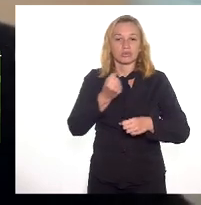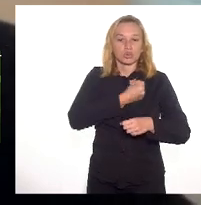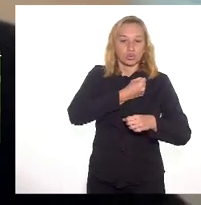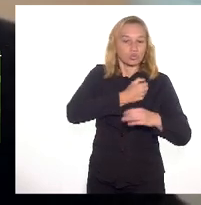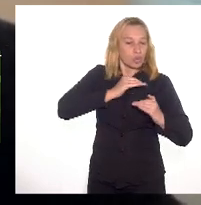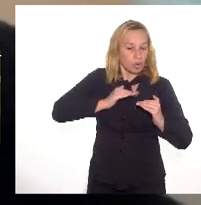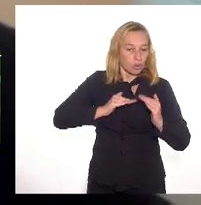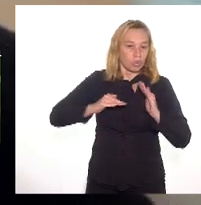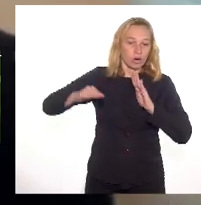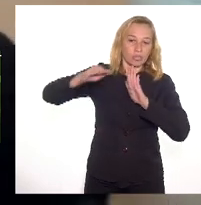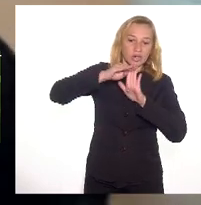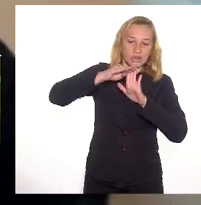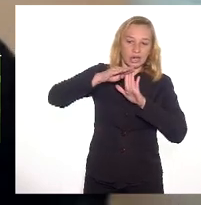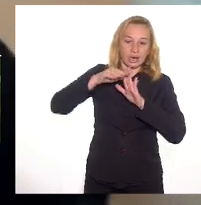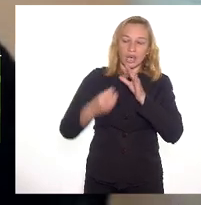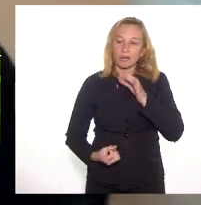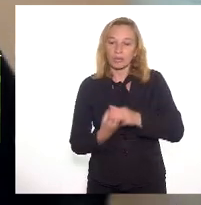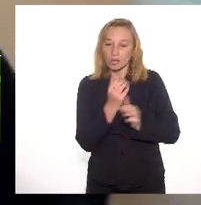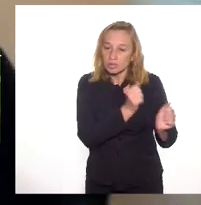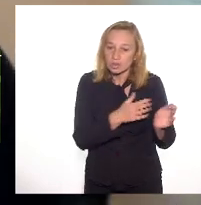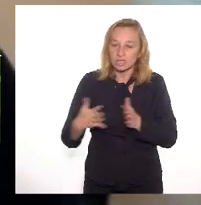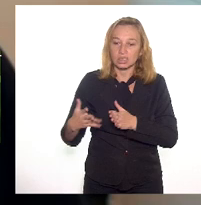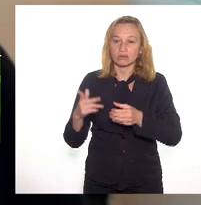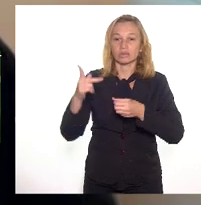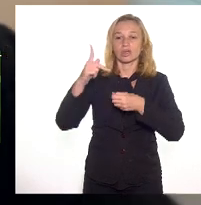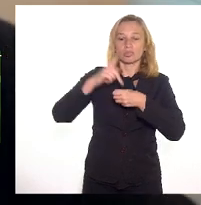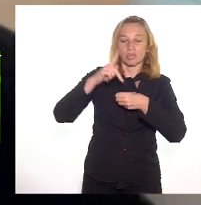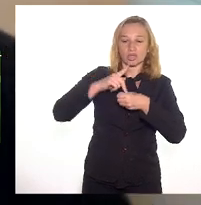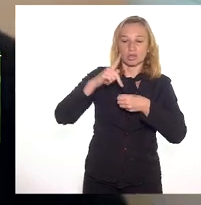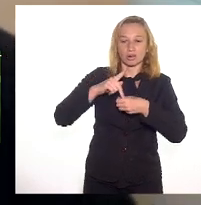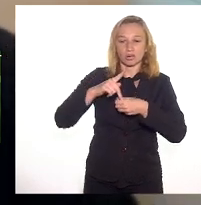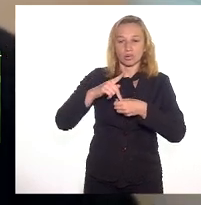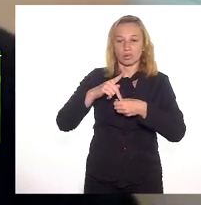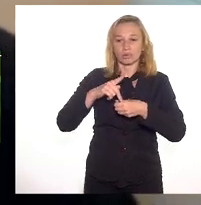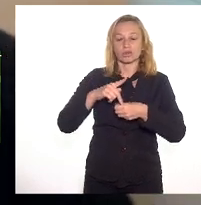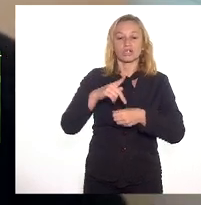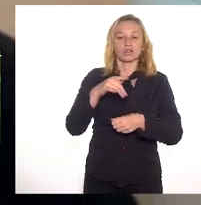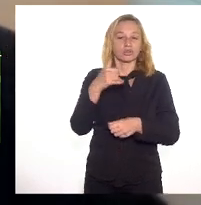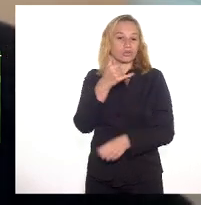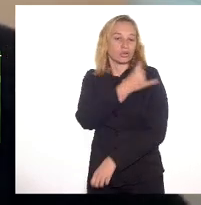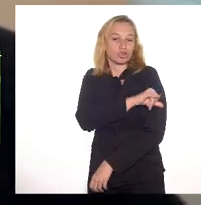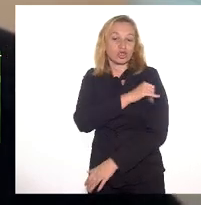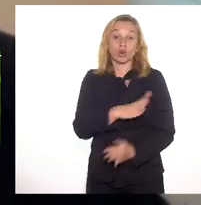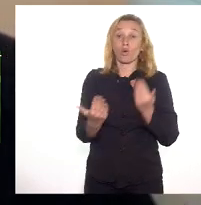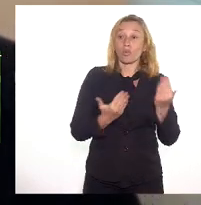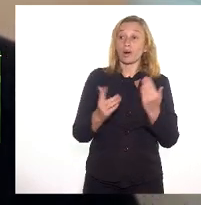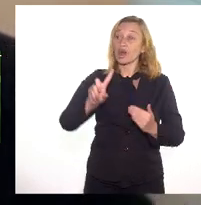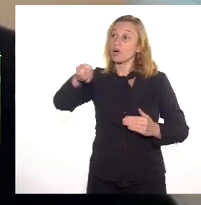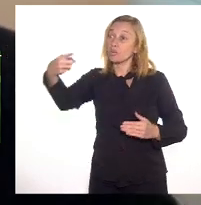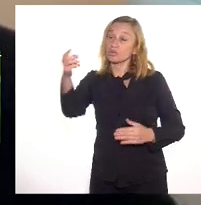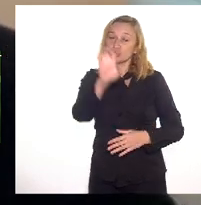percentualmente a produção de petróleo no Rio de Janeiro, quando comparada com outros